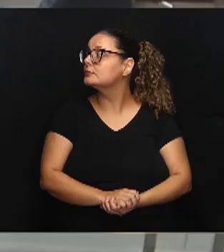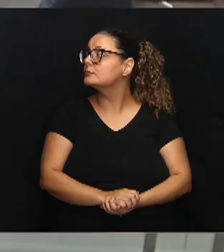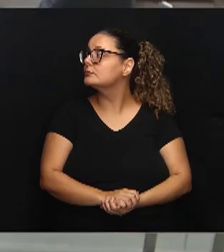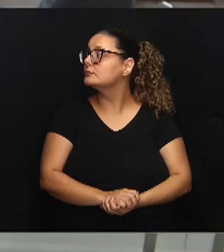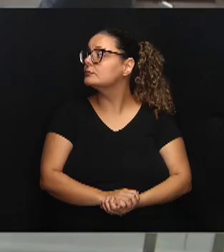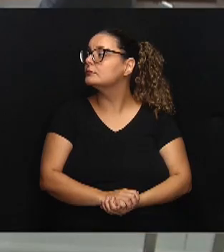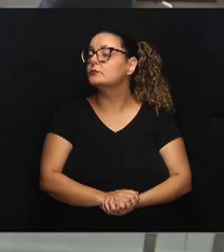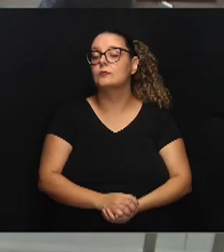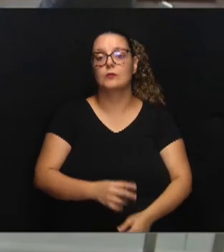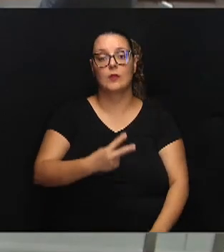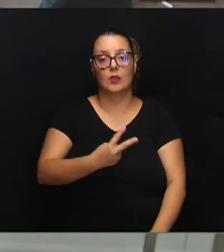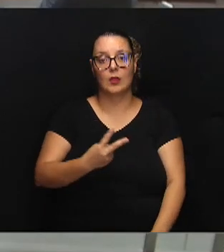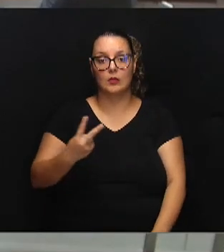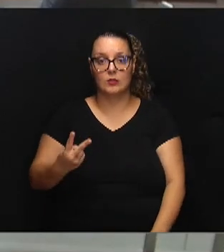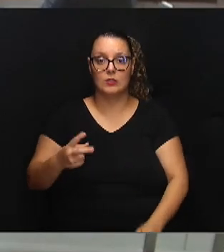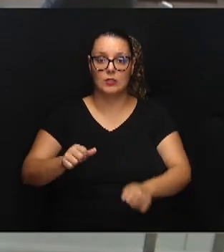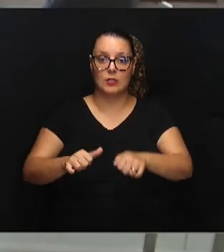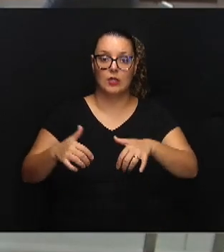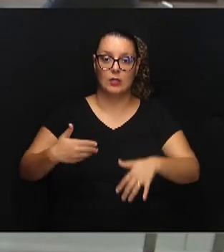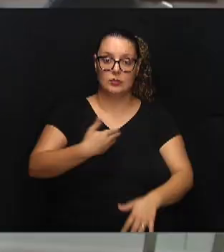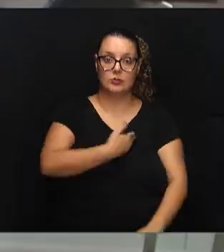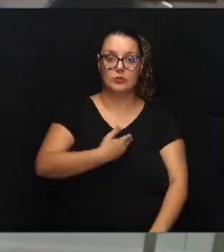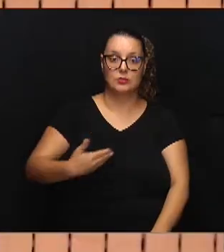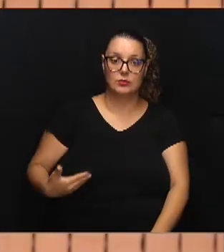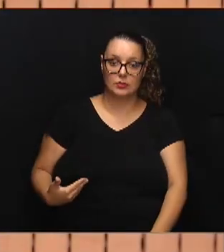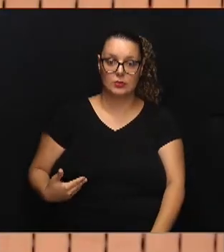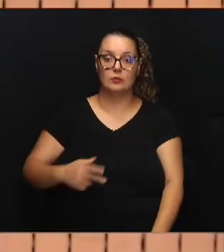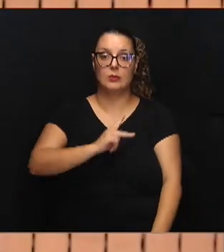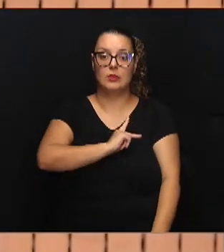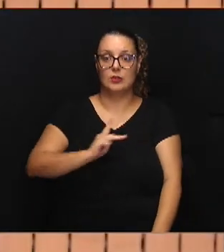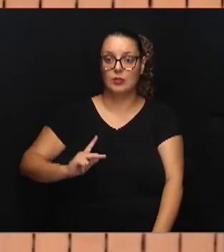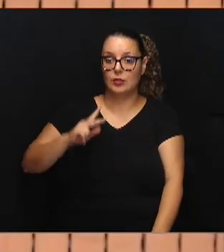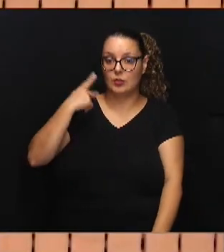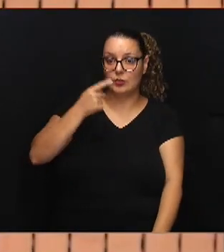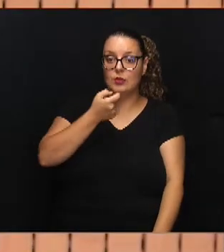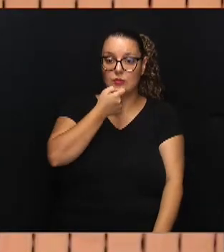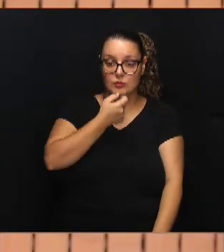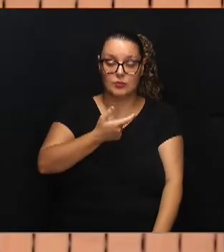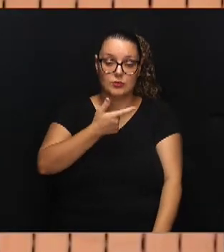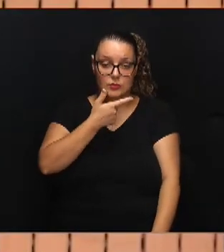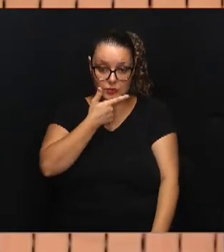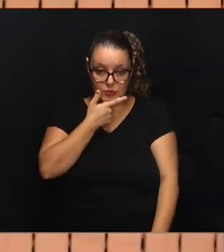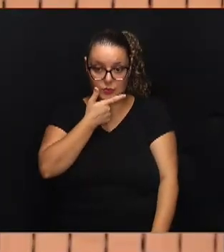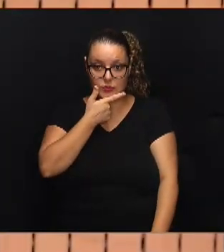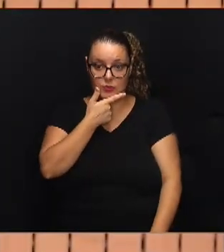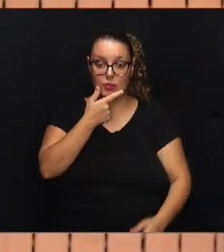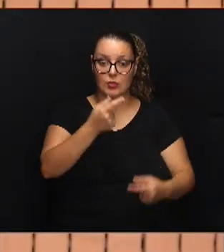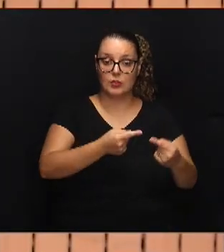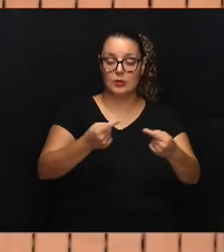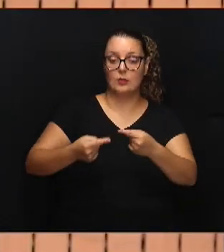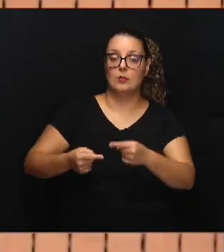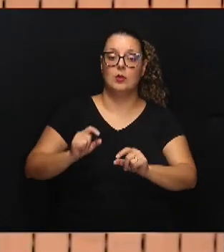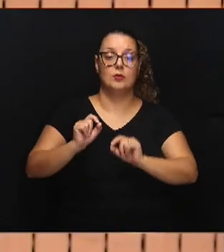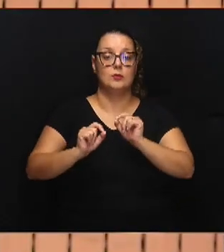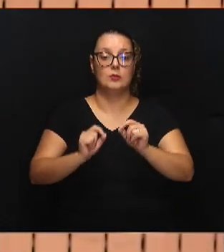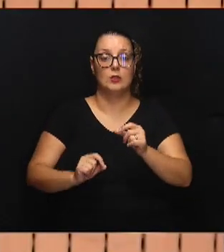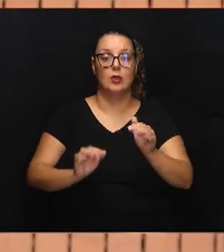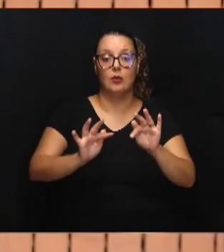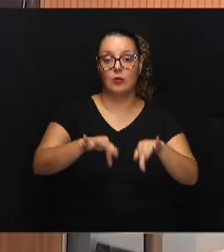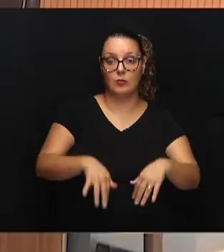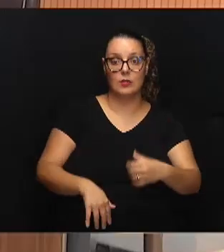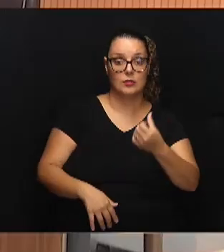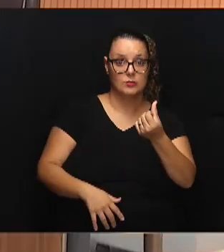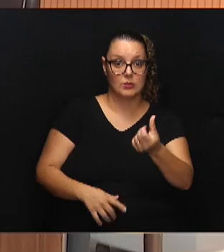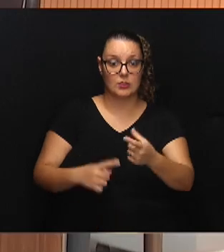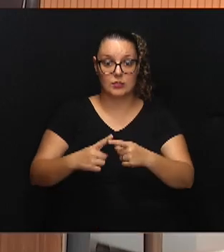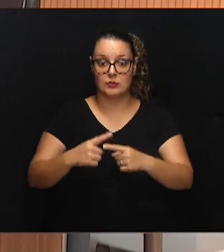A 22ª audiência pública, presidida pela vereadora Fernanda Souto, debateu sobre o fim da escala de